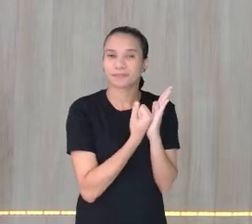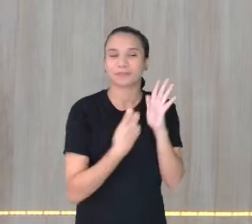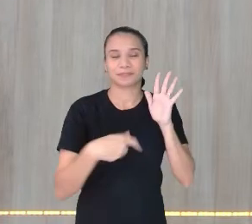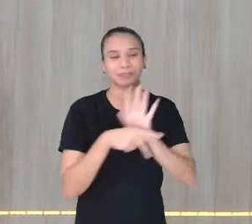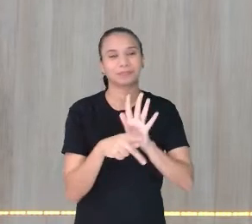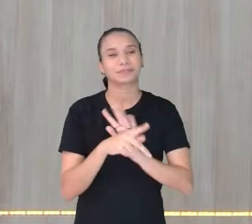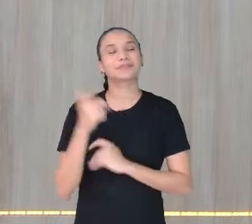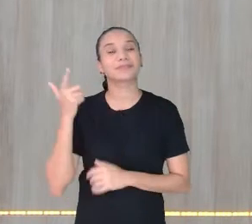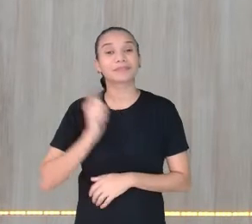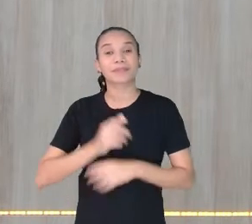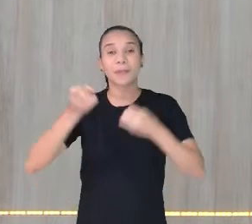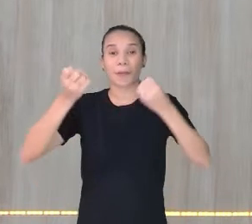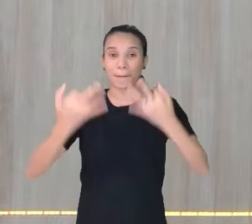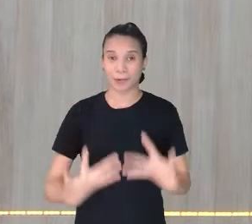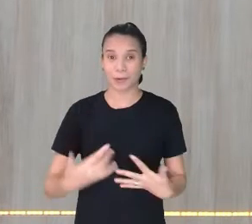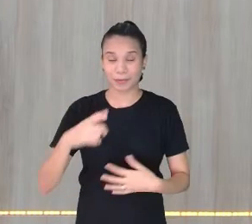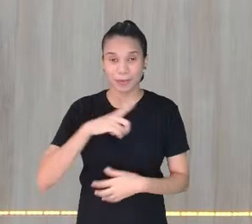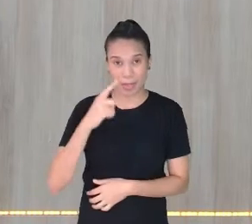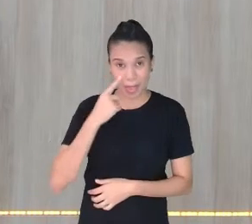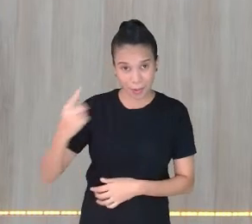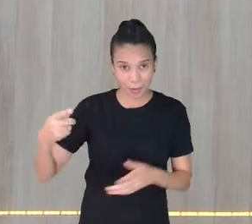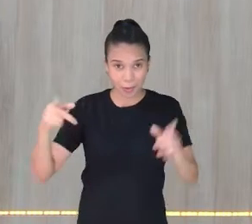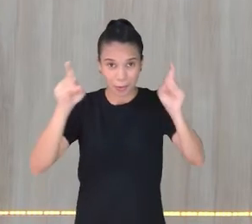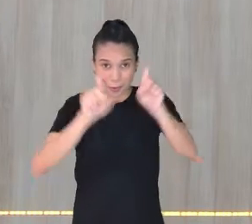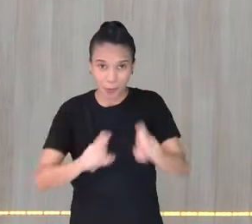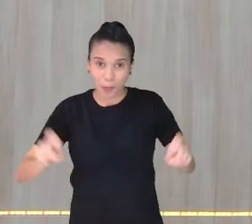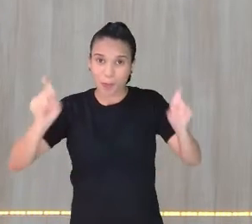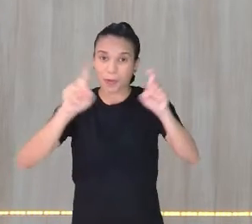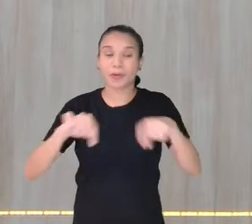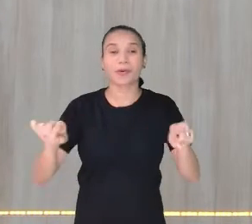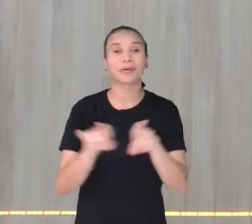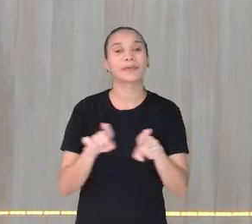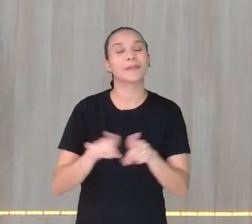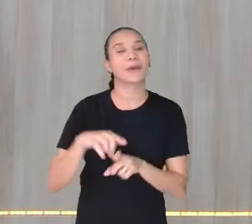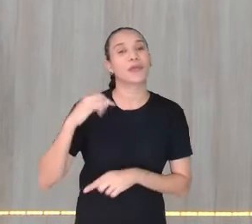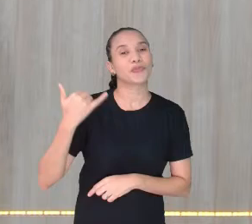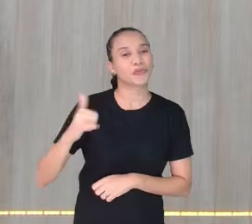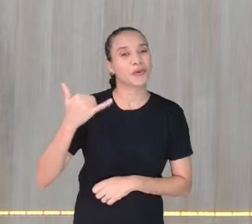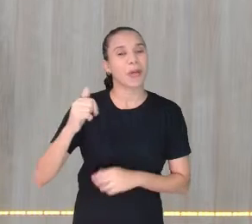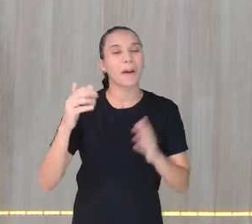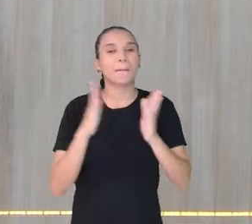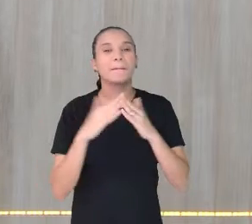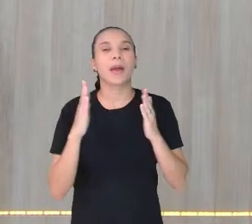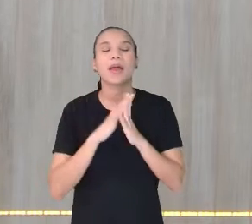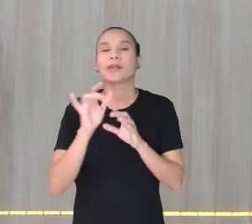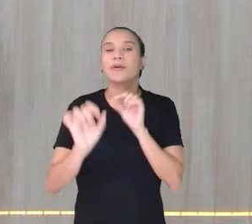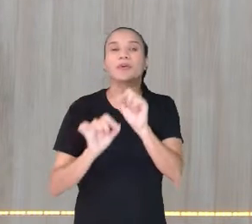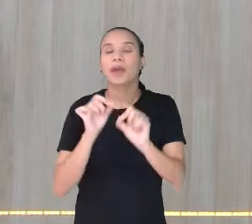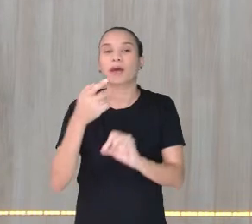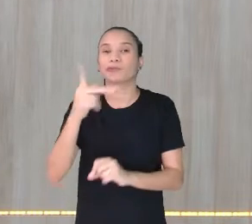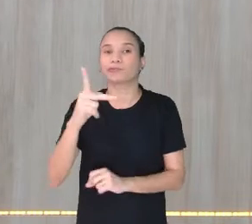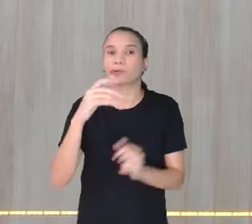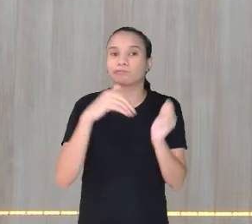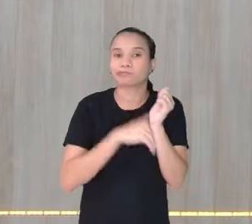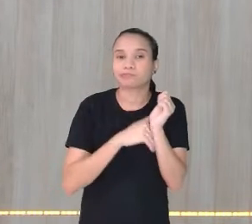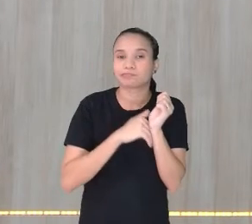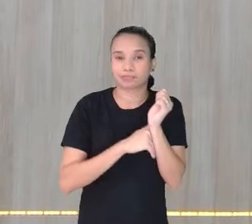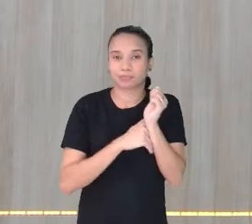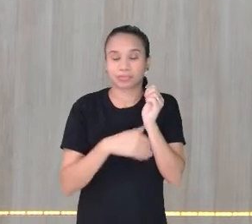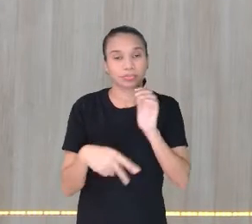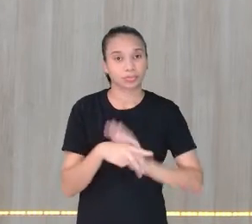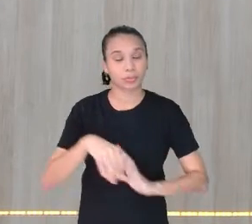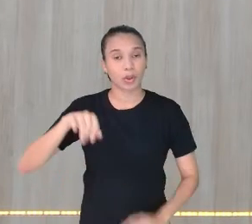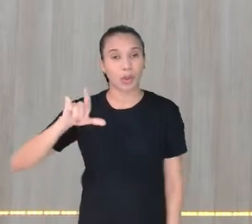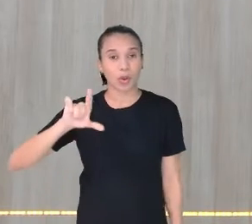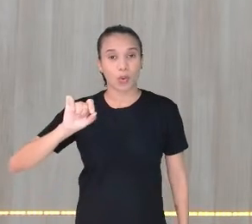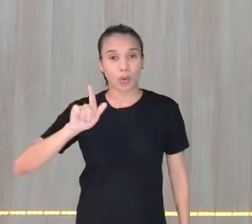e aí, como eu falei, ó, lá no computador e no celular vai pedir lá o seu login e a sua senha. O login